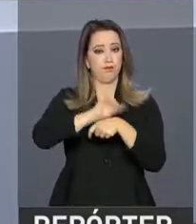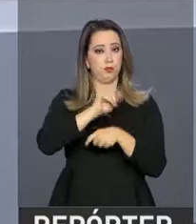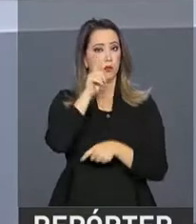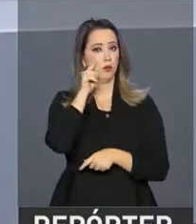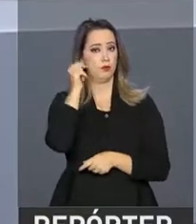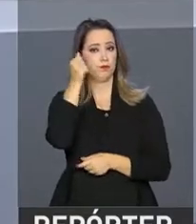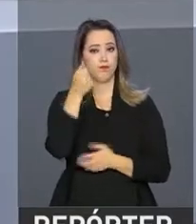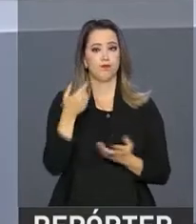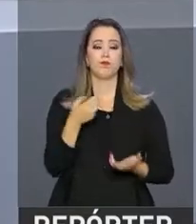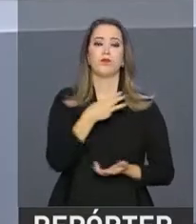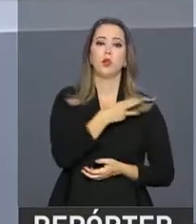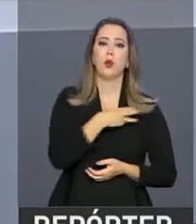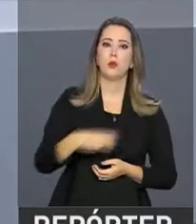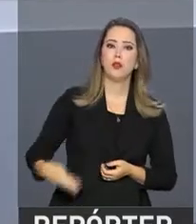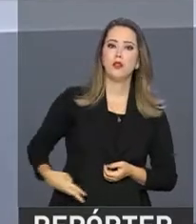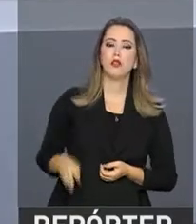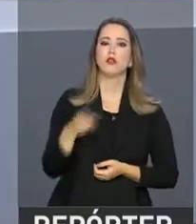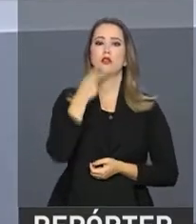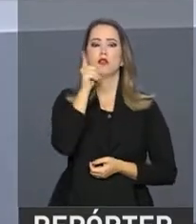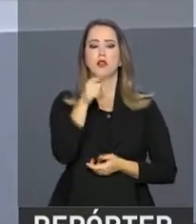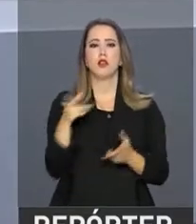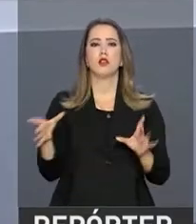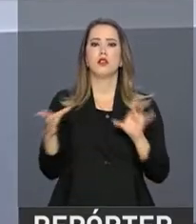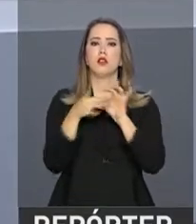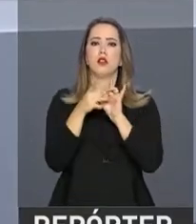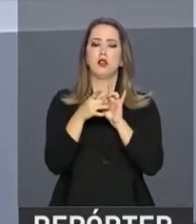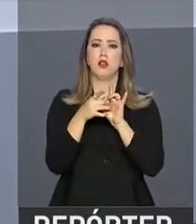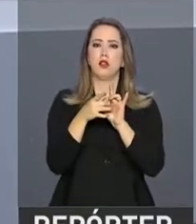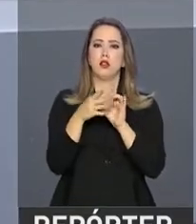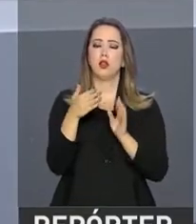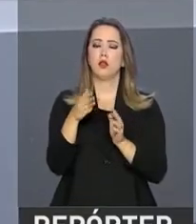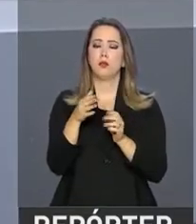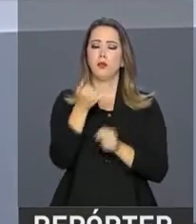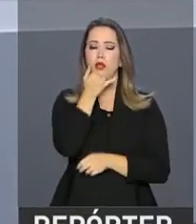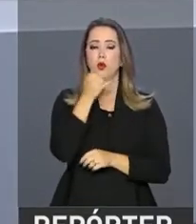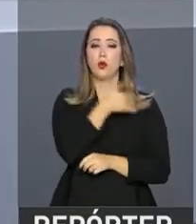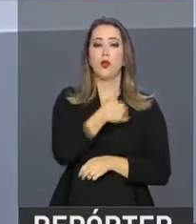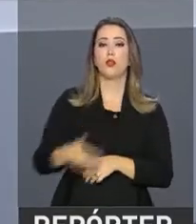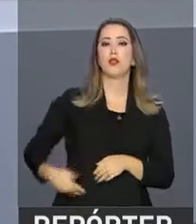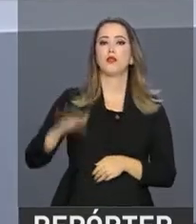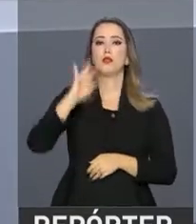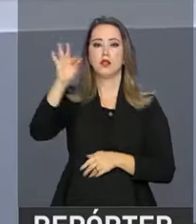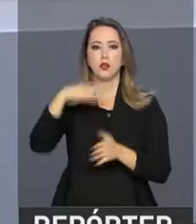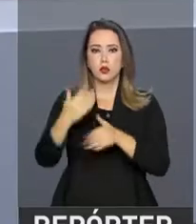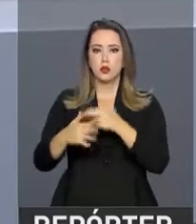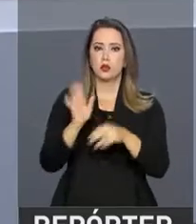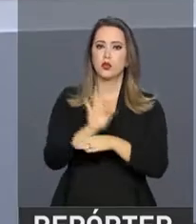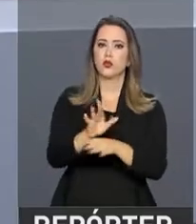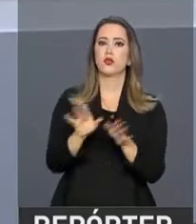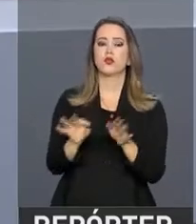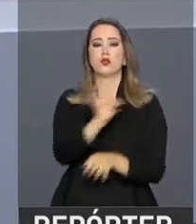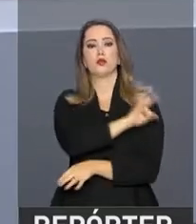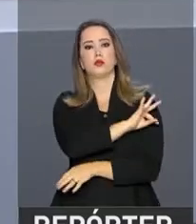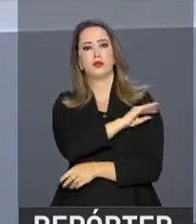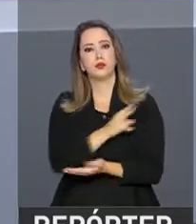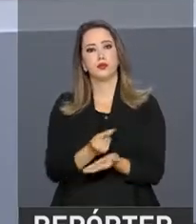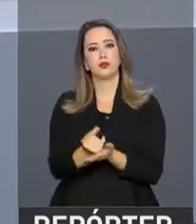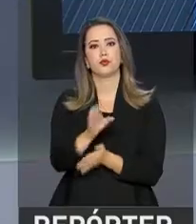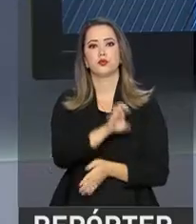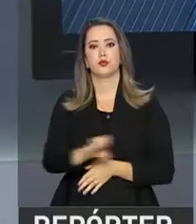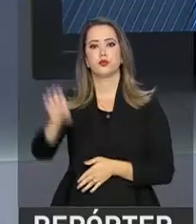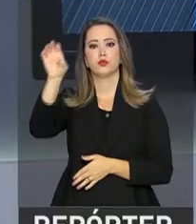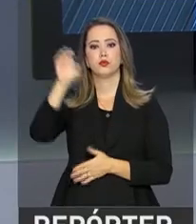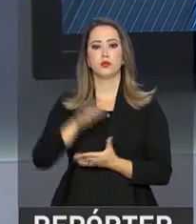ministro torquato jardim afirma que a união seguirá cumprindo o papel de oferecer apoio técnico e financeiro aos estados